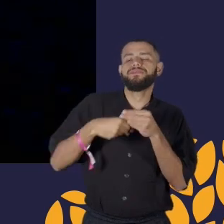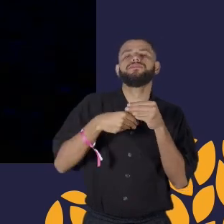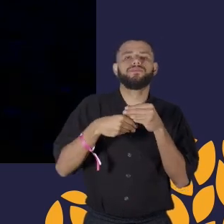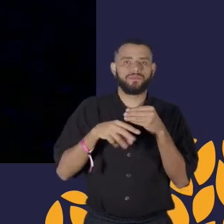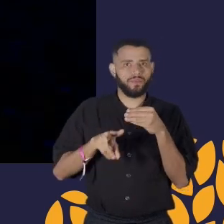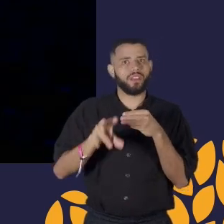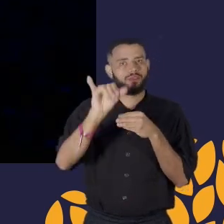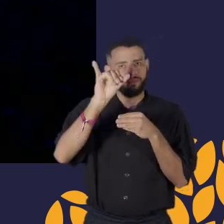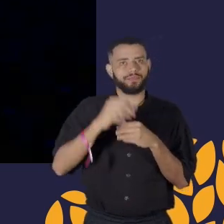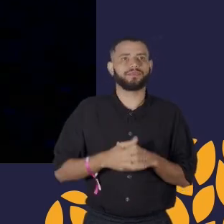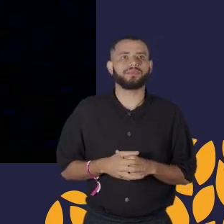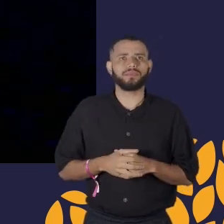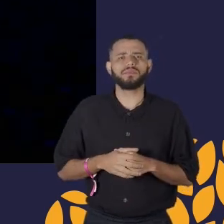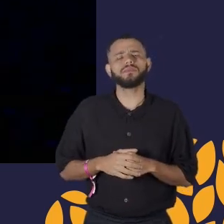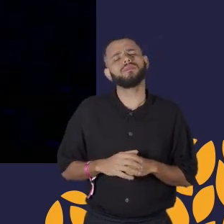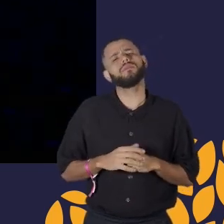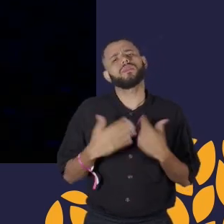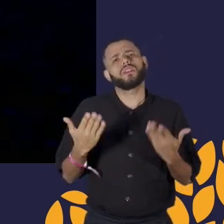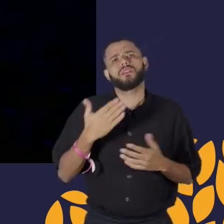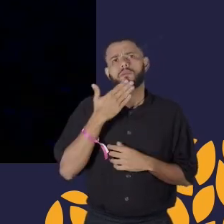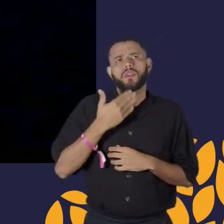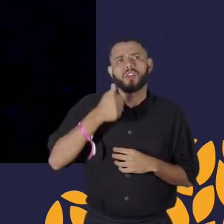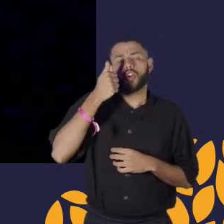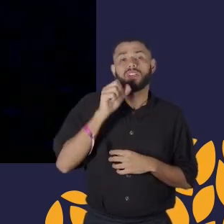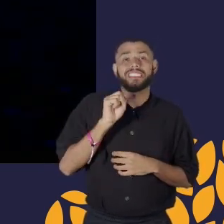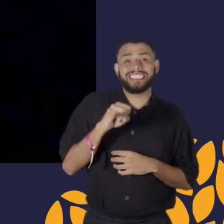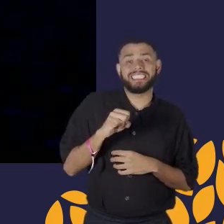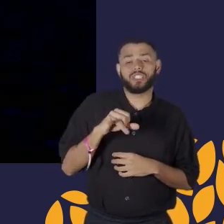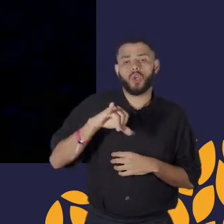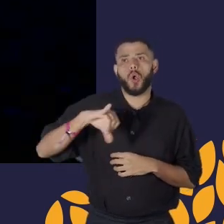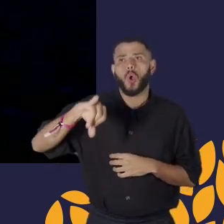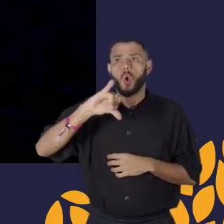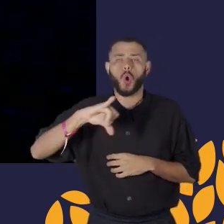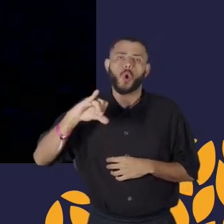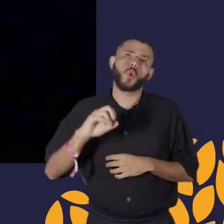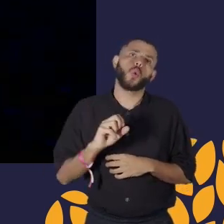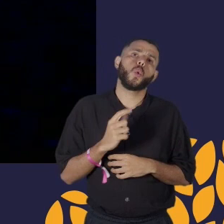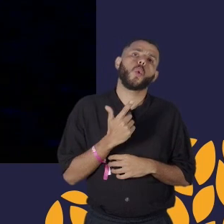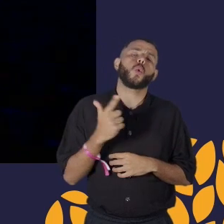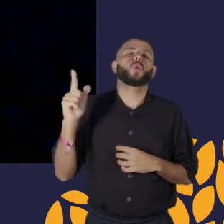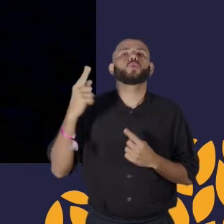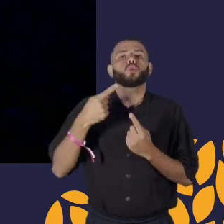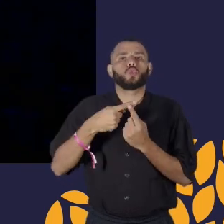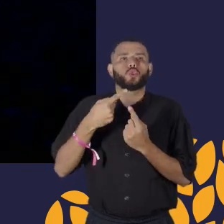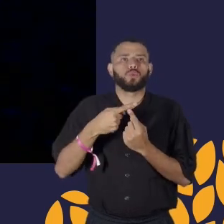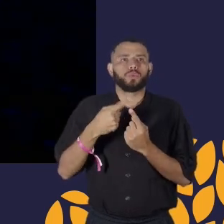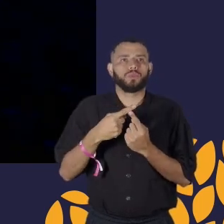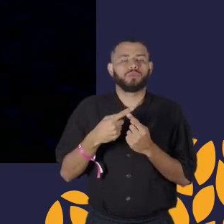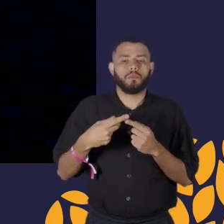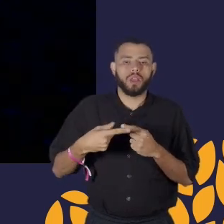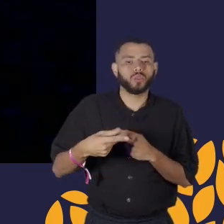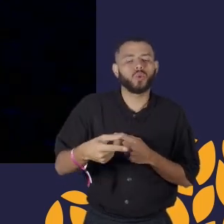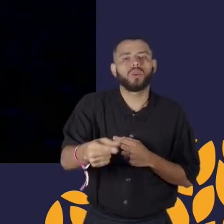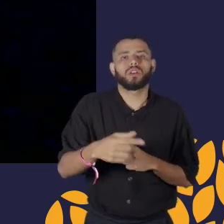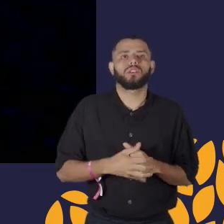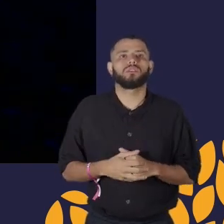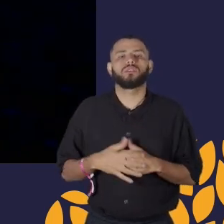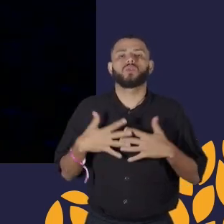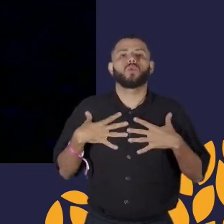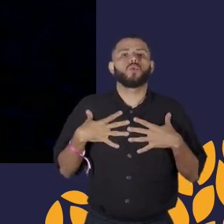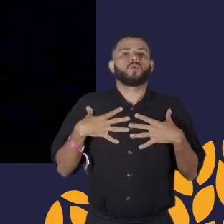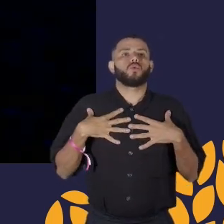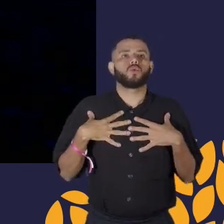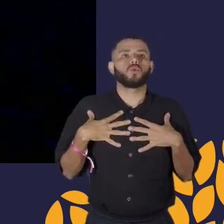tá? Mais eficaz ainda é se trazer um óleo, algum outro tipo de cannabis com uma ação mais longa. Essa via pulmonar, ela